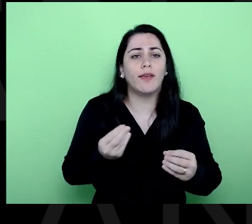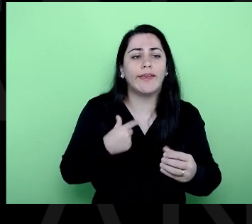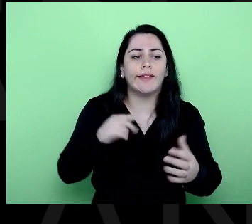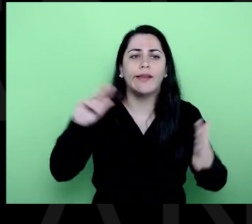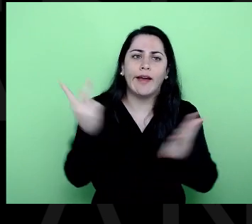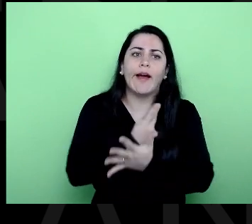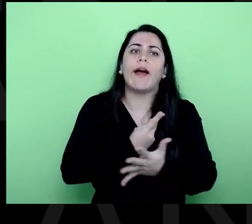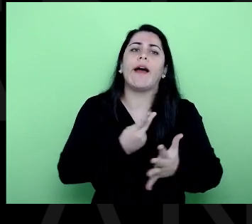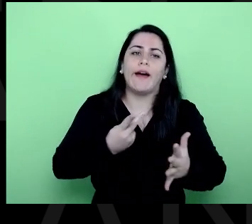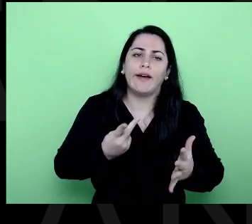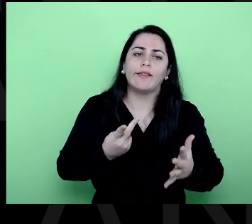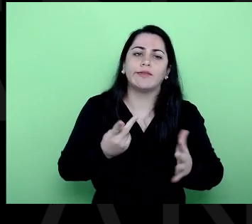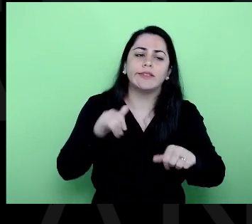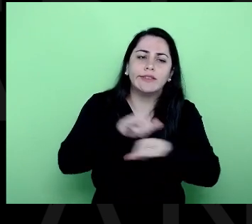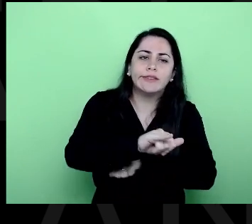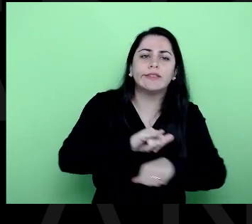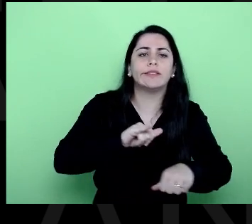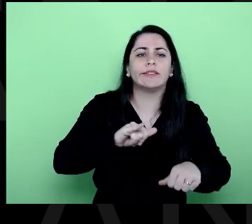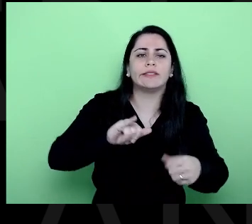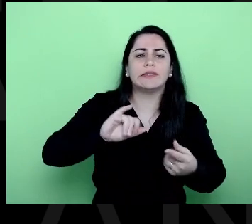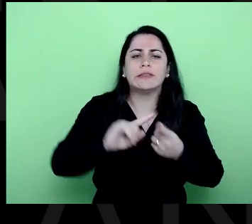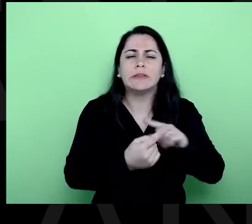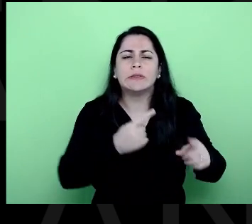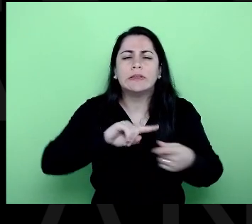deu e as negociatas que